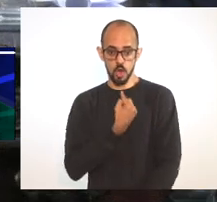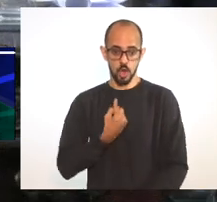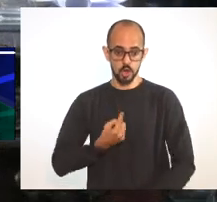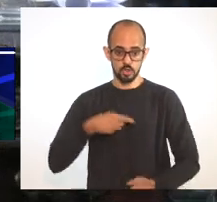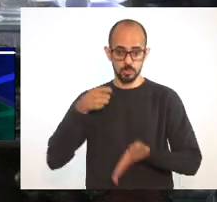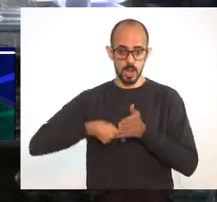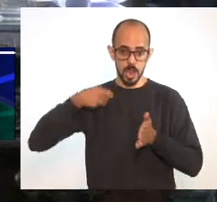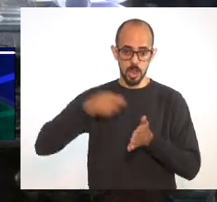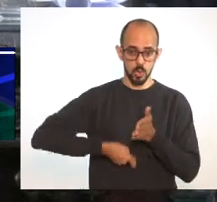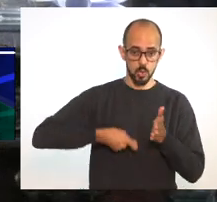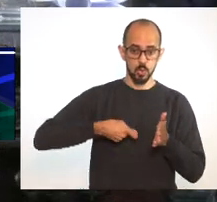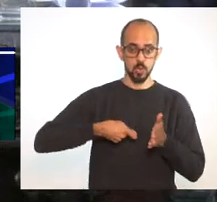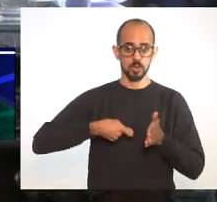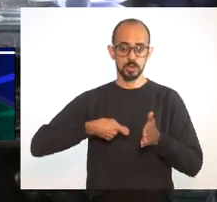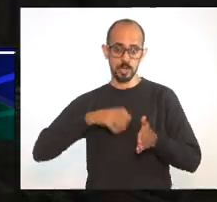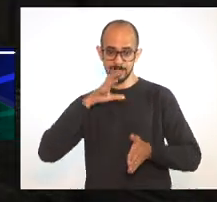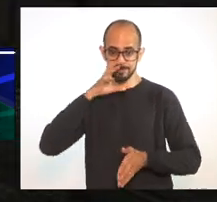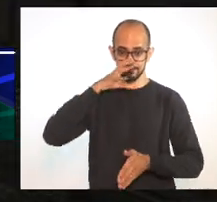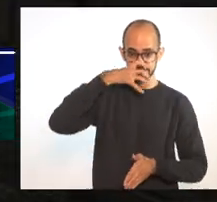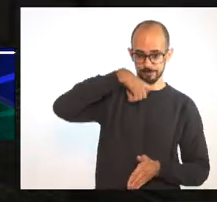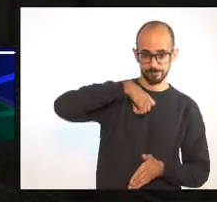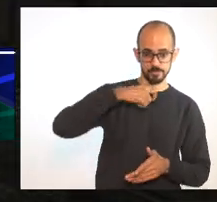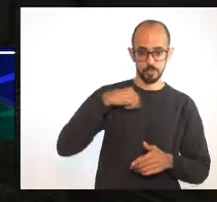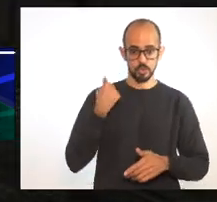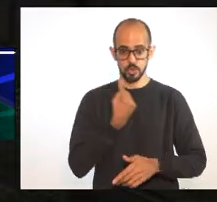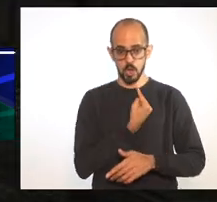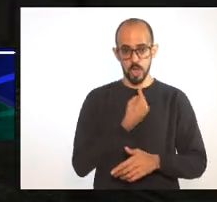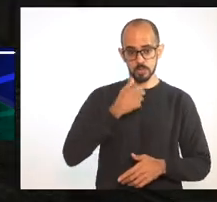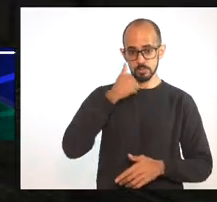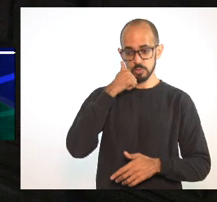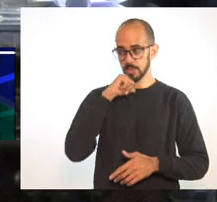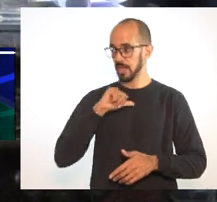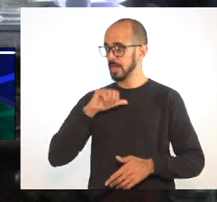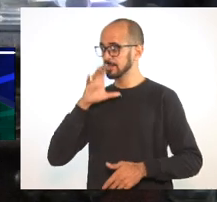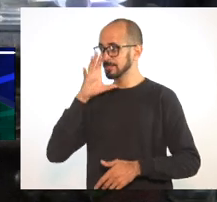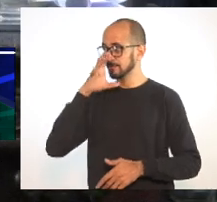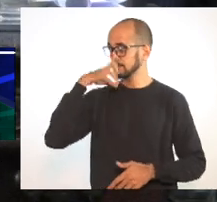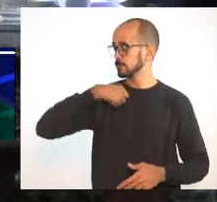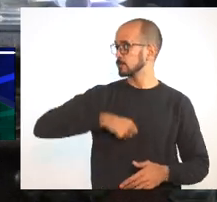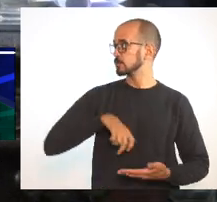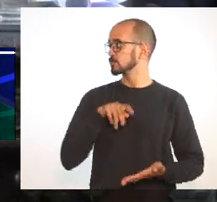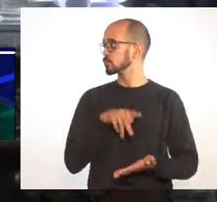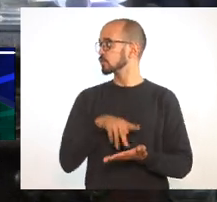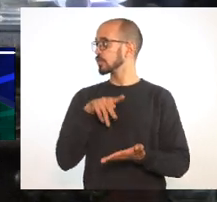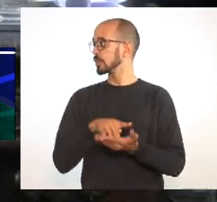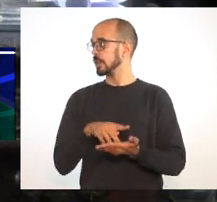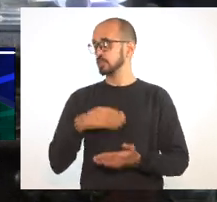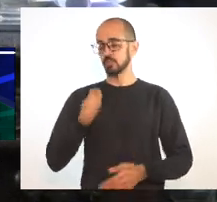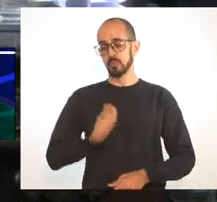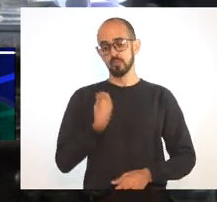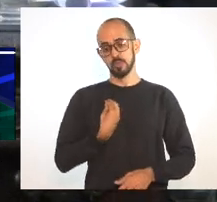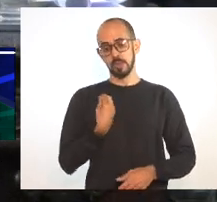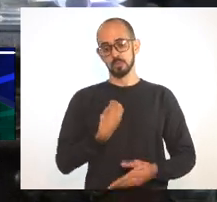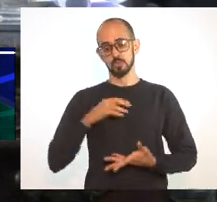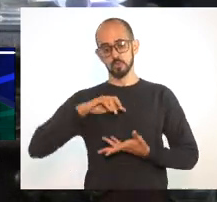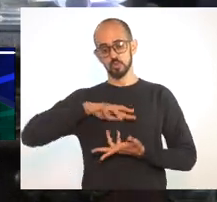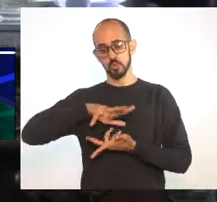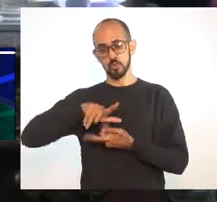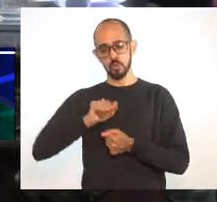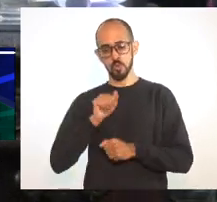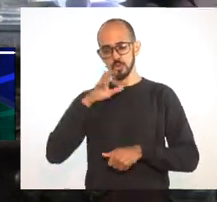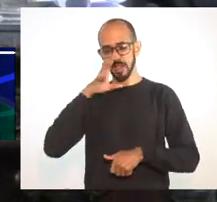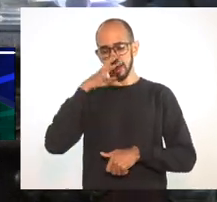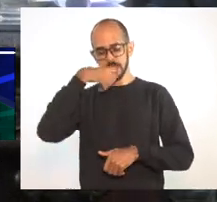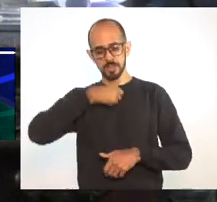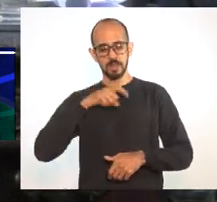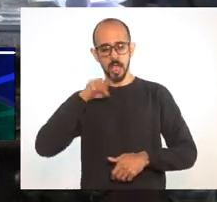nossa resistência, que nós, mulheres, resistimos e vivemos no mundo onde a nossa resistência